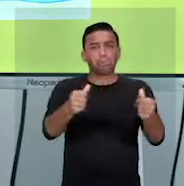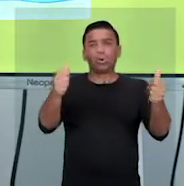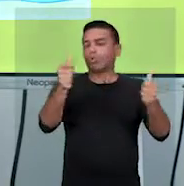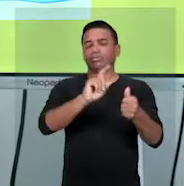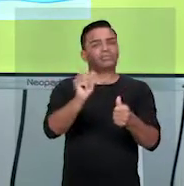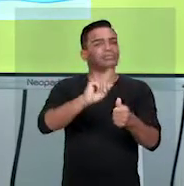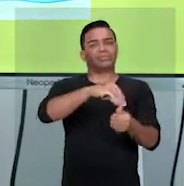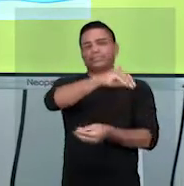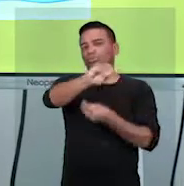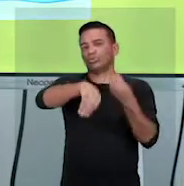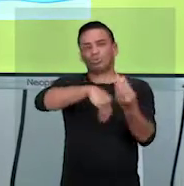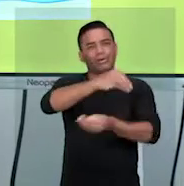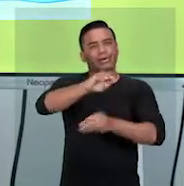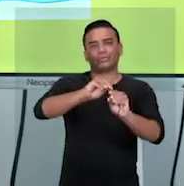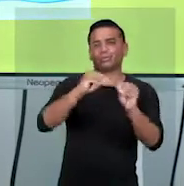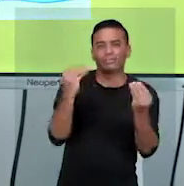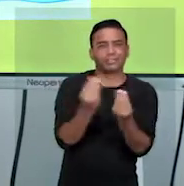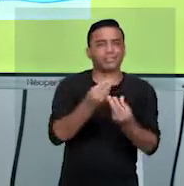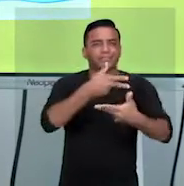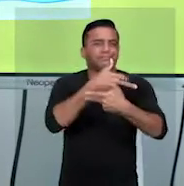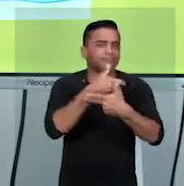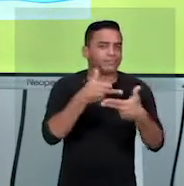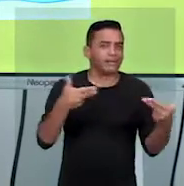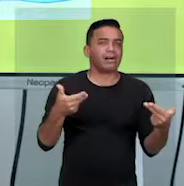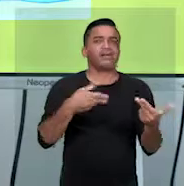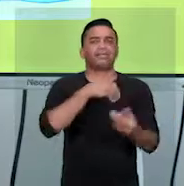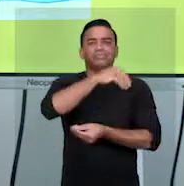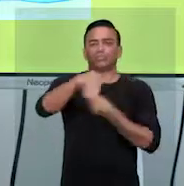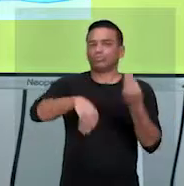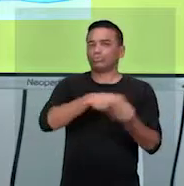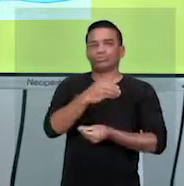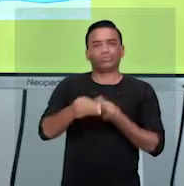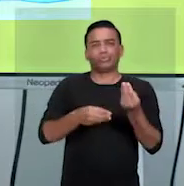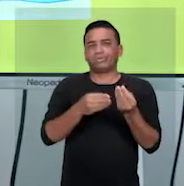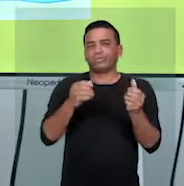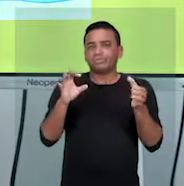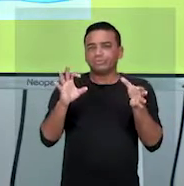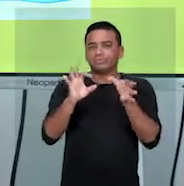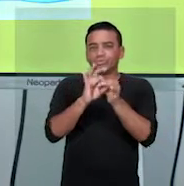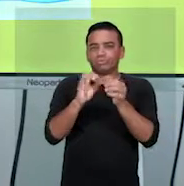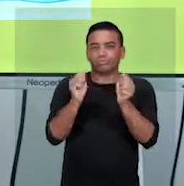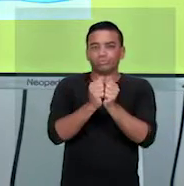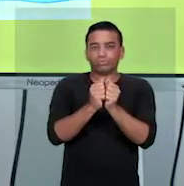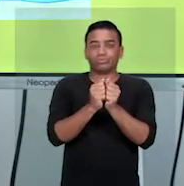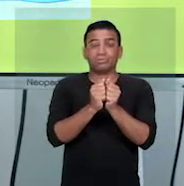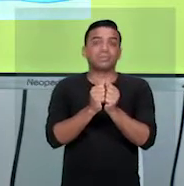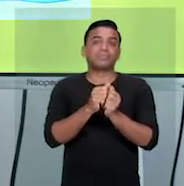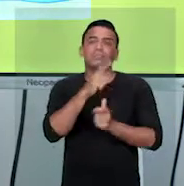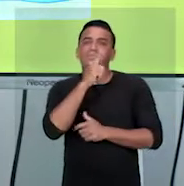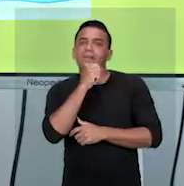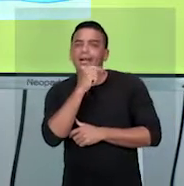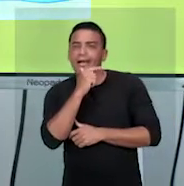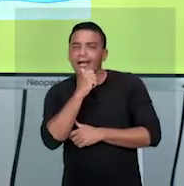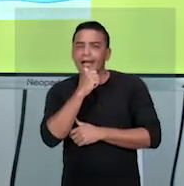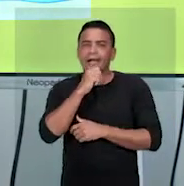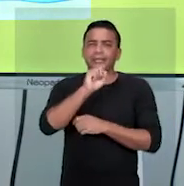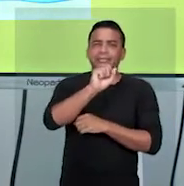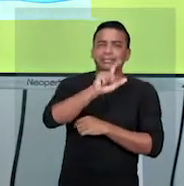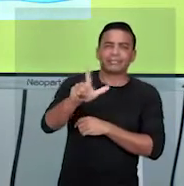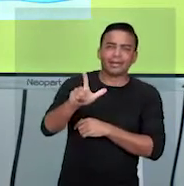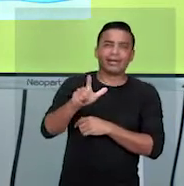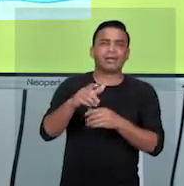todas as outras substâncias, né, e misturas próximas a ele. Então, vai ter água salgada, areia,